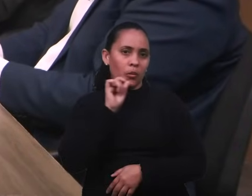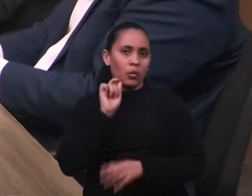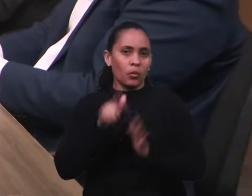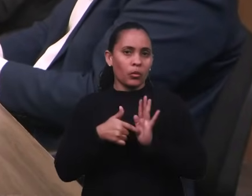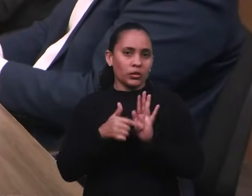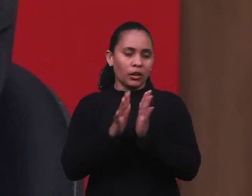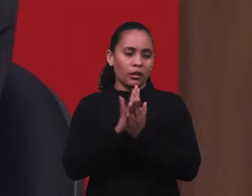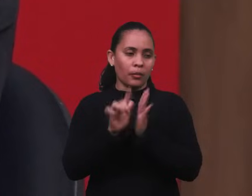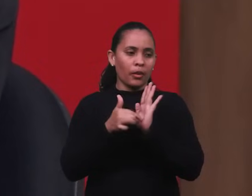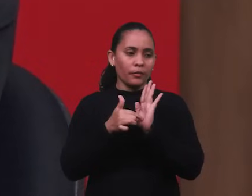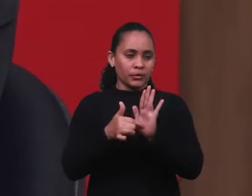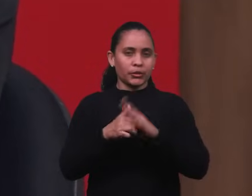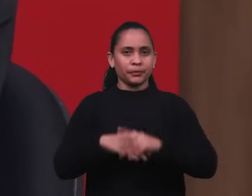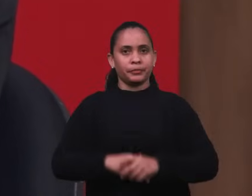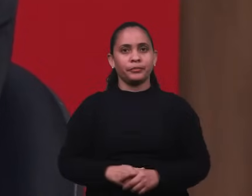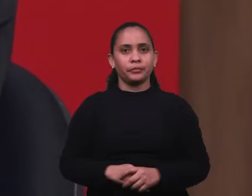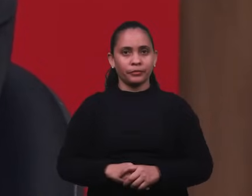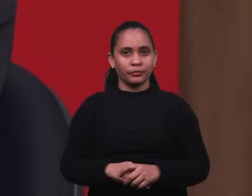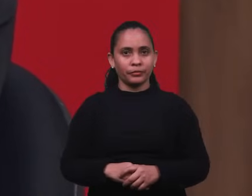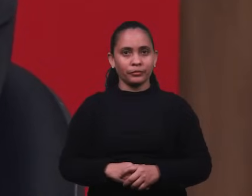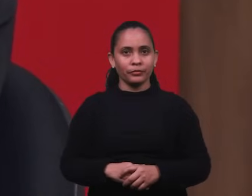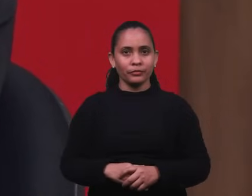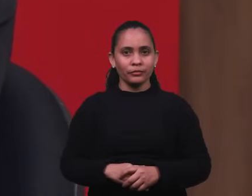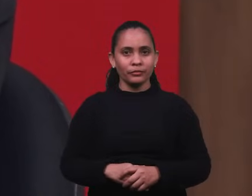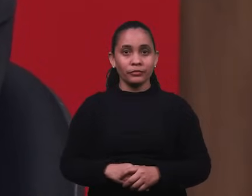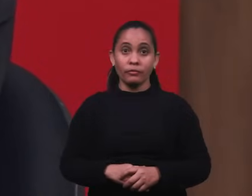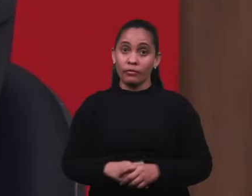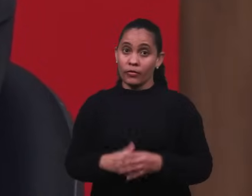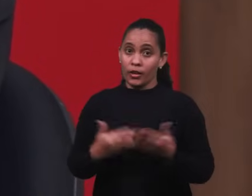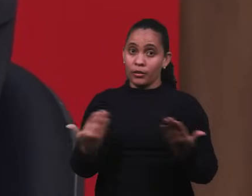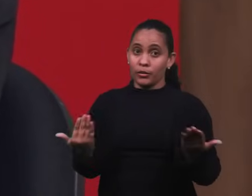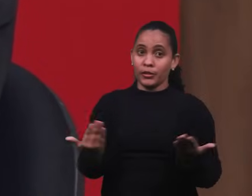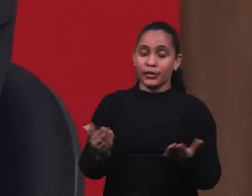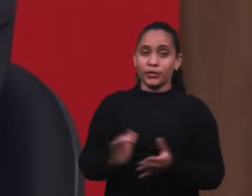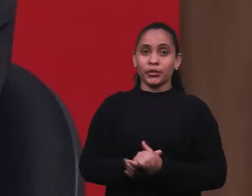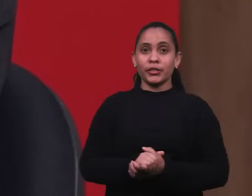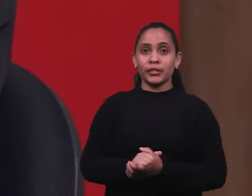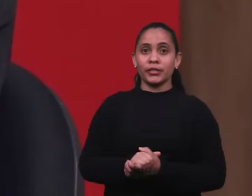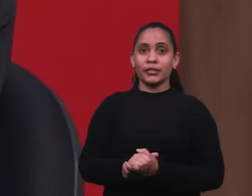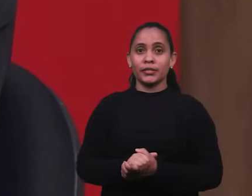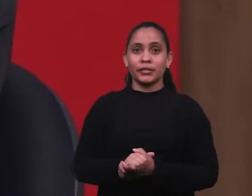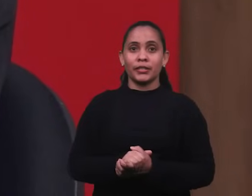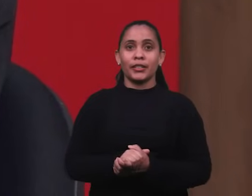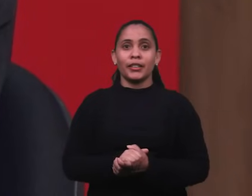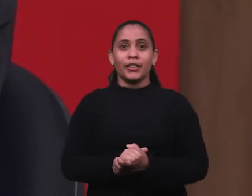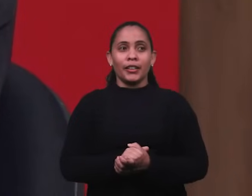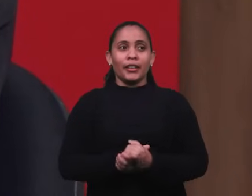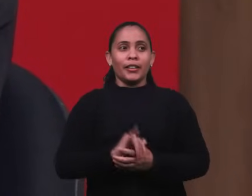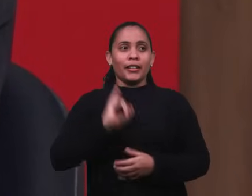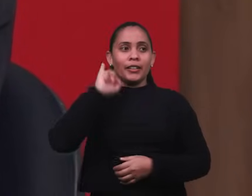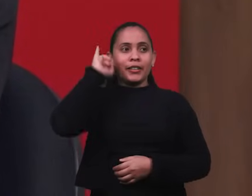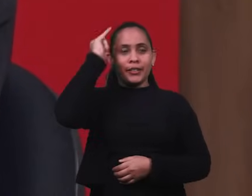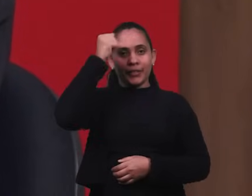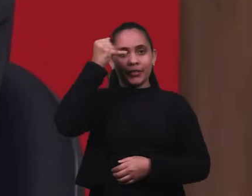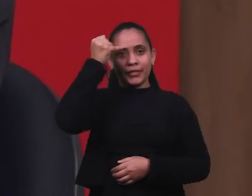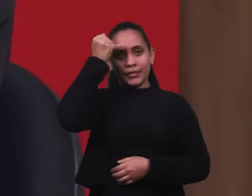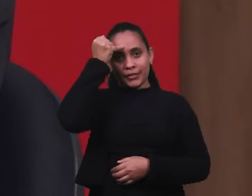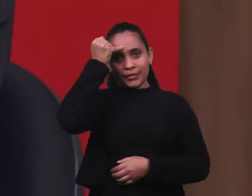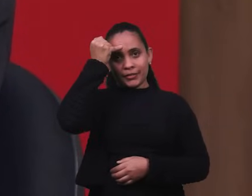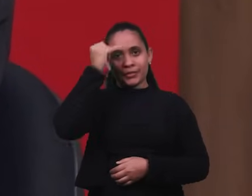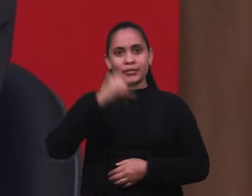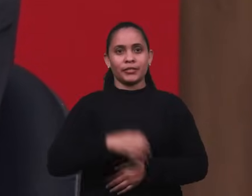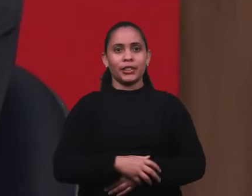Judas Iscariotes. Então, Judas, ele teve todas as oportunidades para poder escolher o